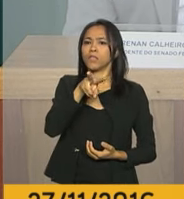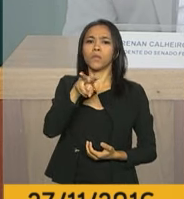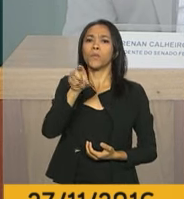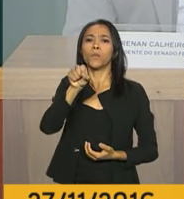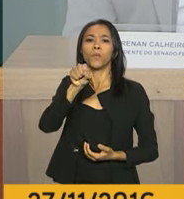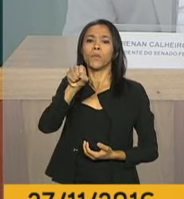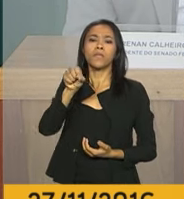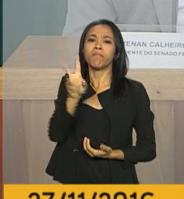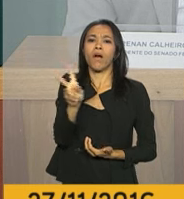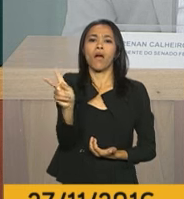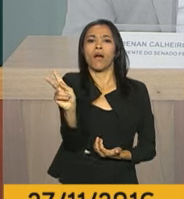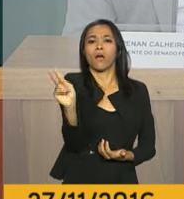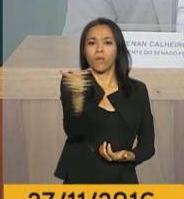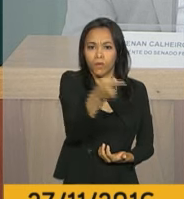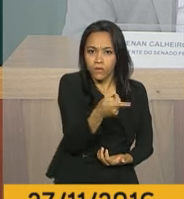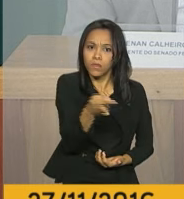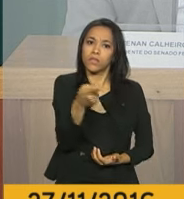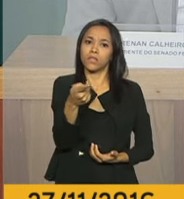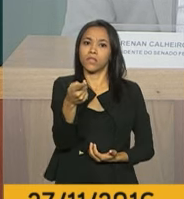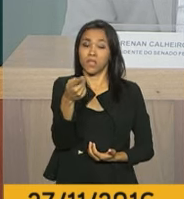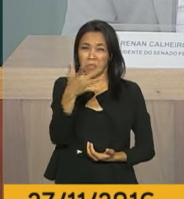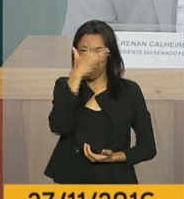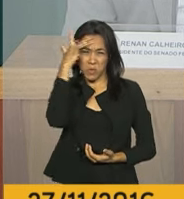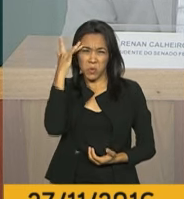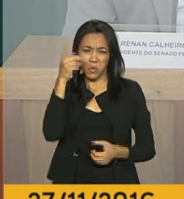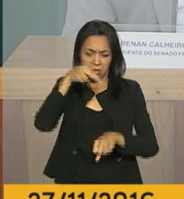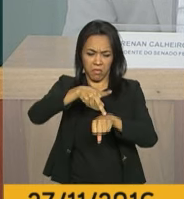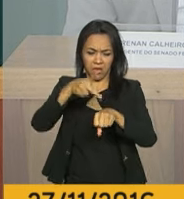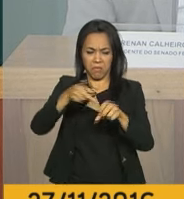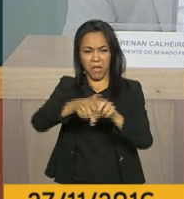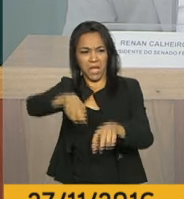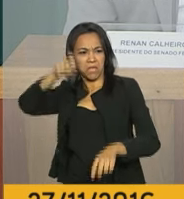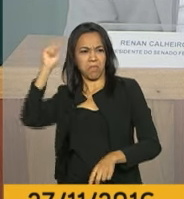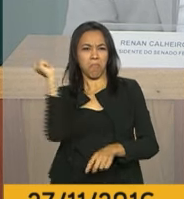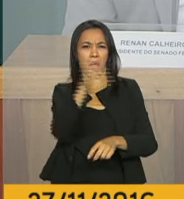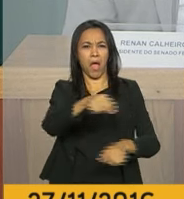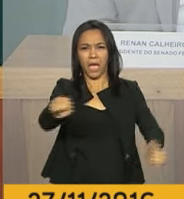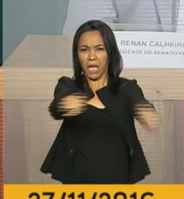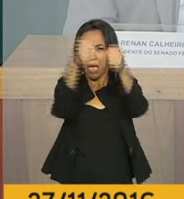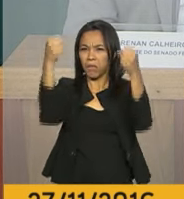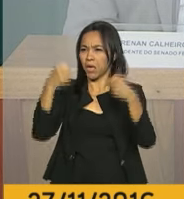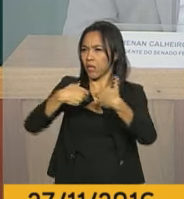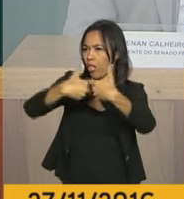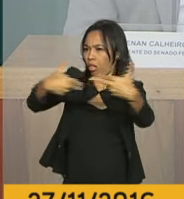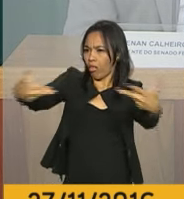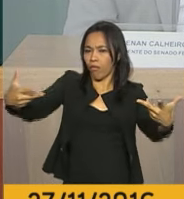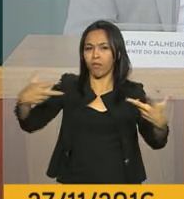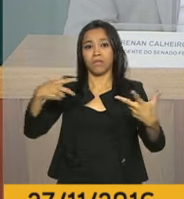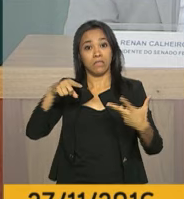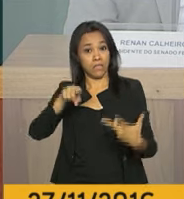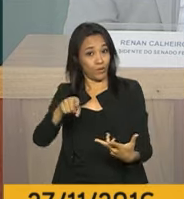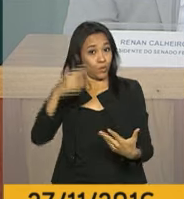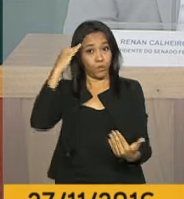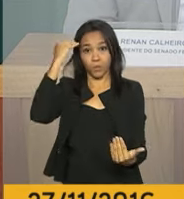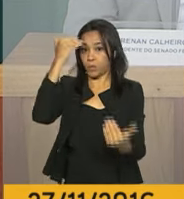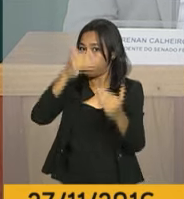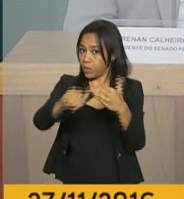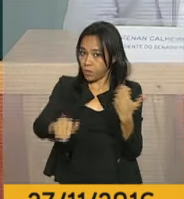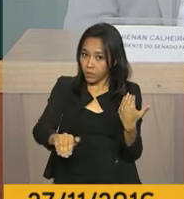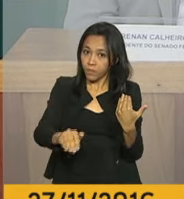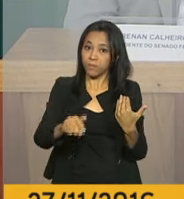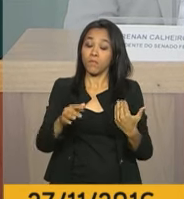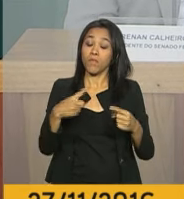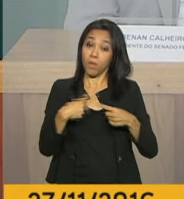aos movimentos de depredação, na convicção mais absoluta de